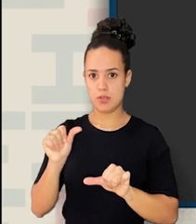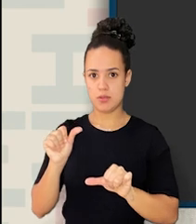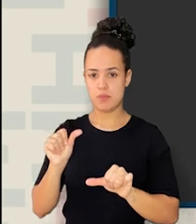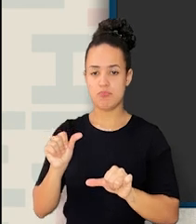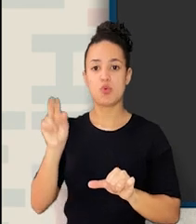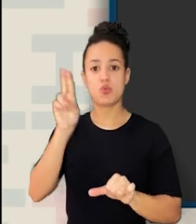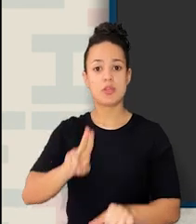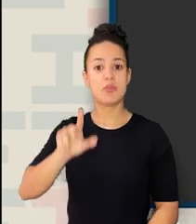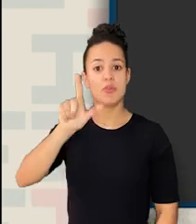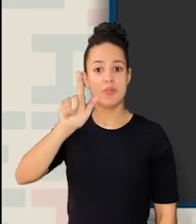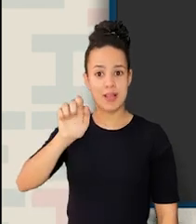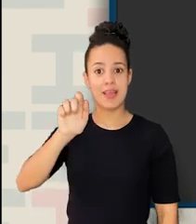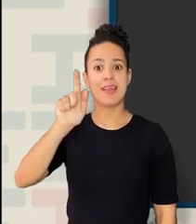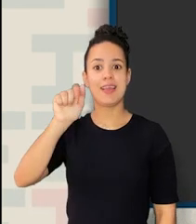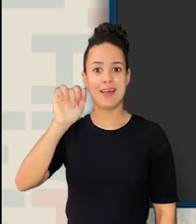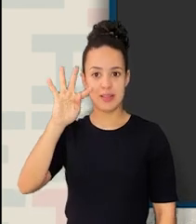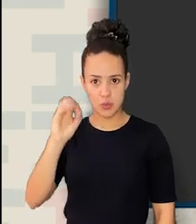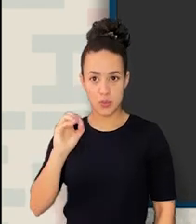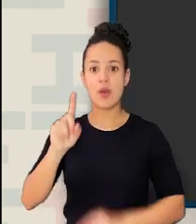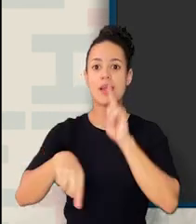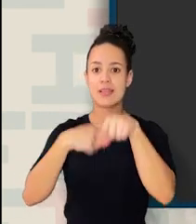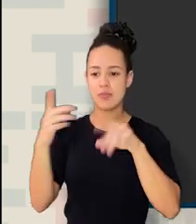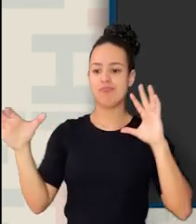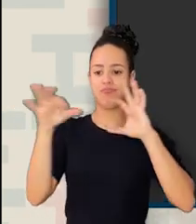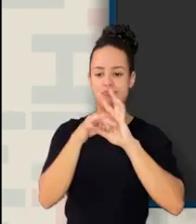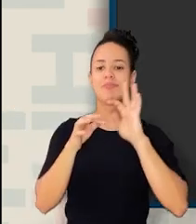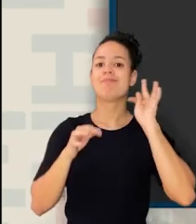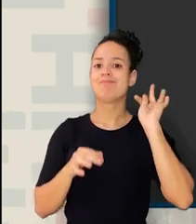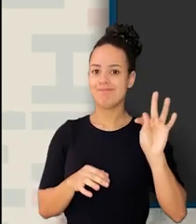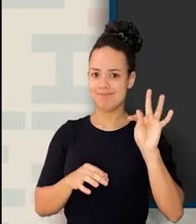legato total, e depois articulo de novo com T.